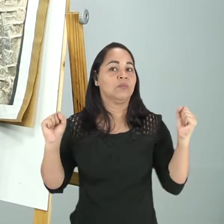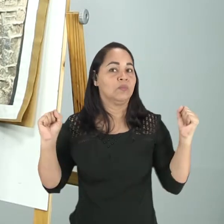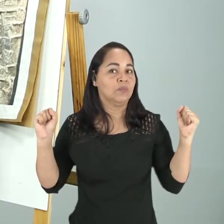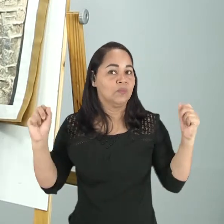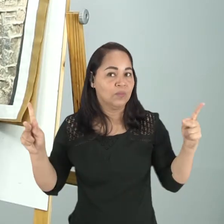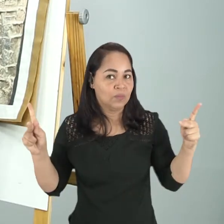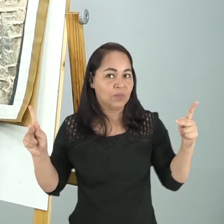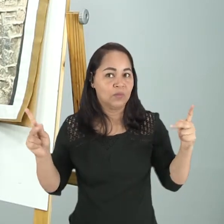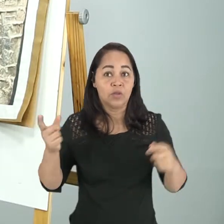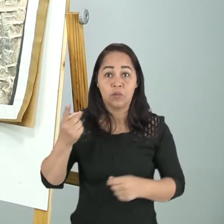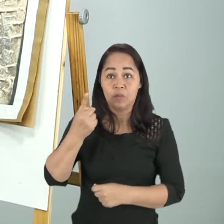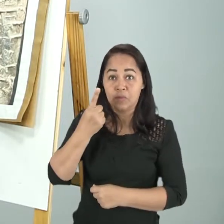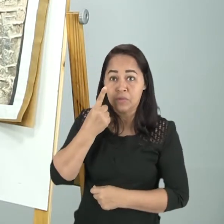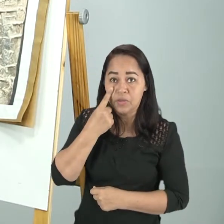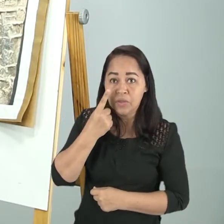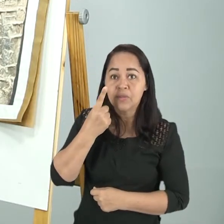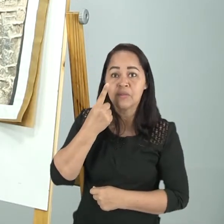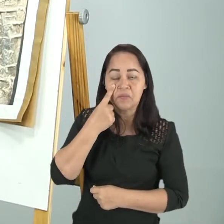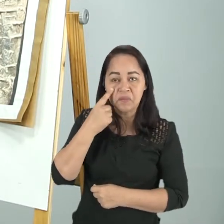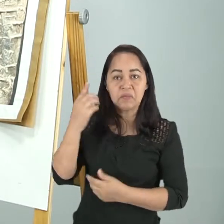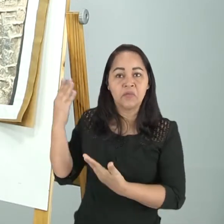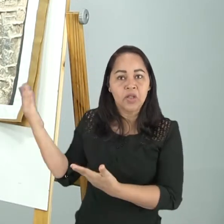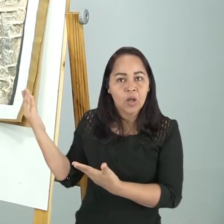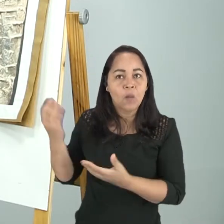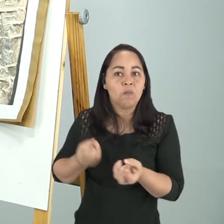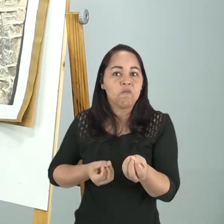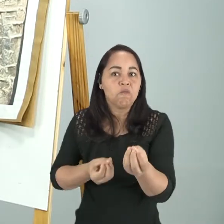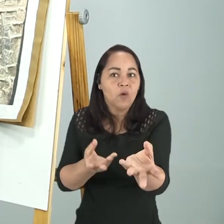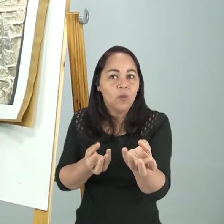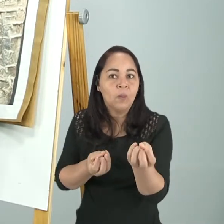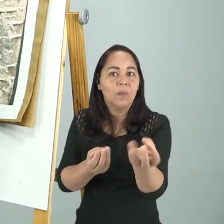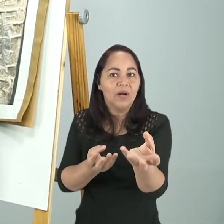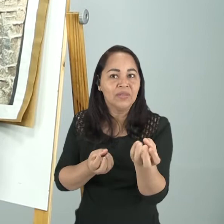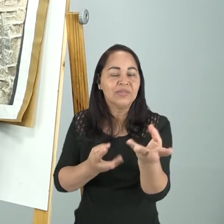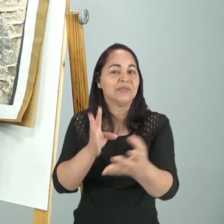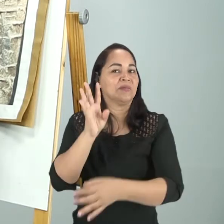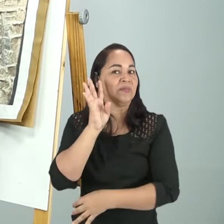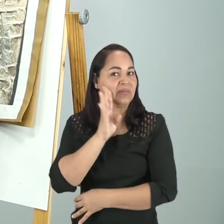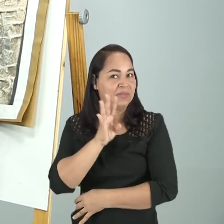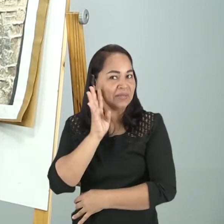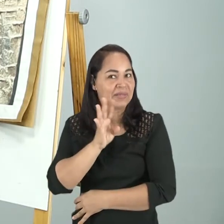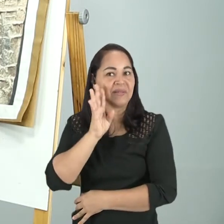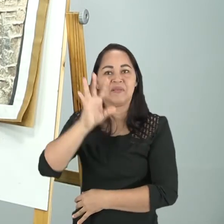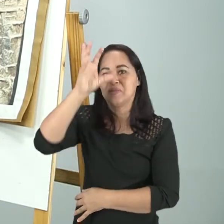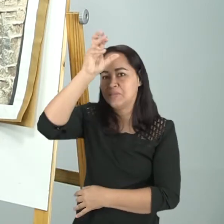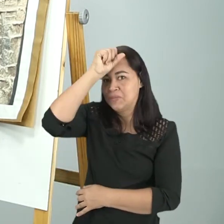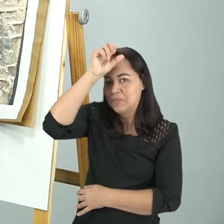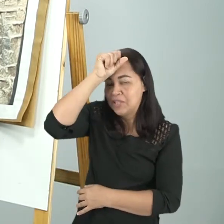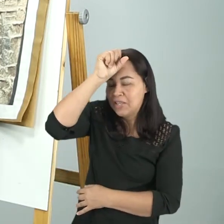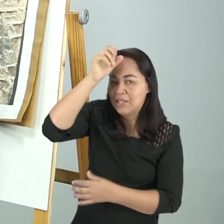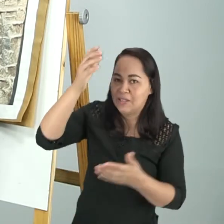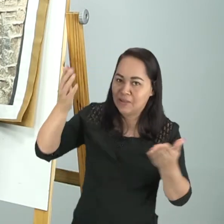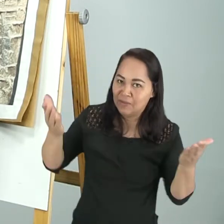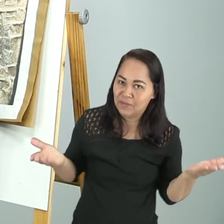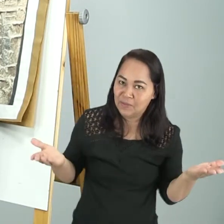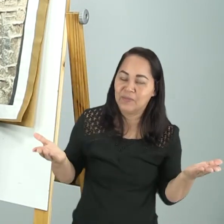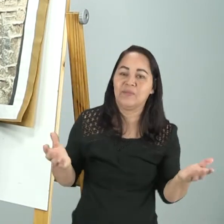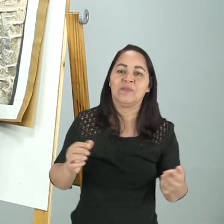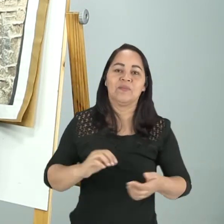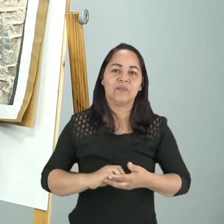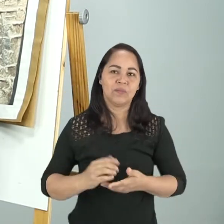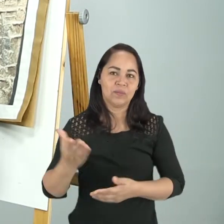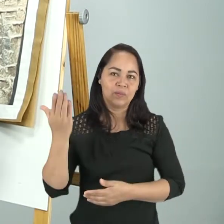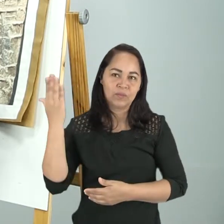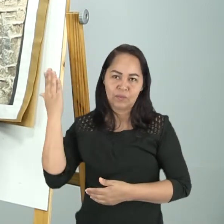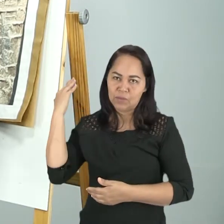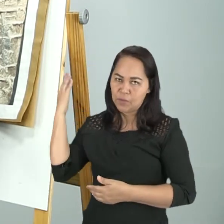Ok, vocês observaram quanta informação legal, quantas coisas legais nós aprendemos, né? Naquela época,